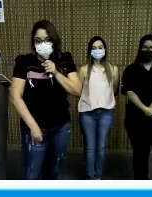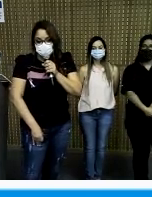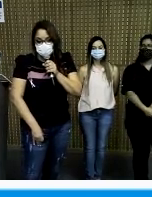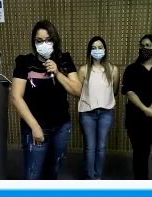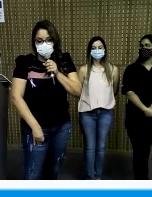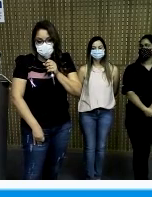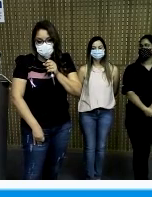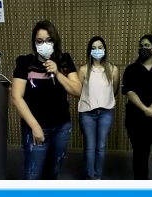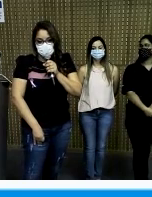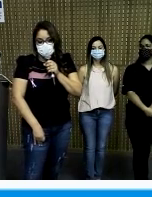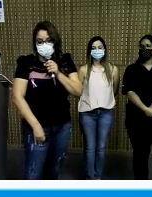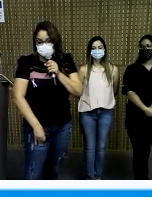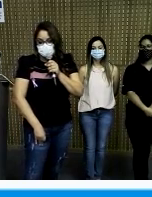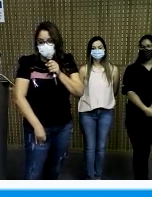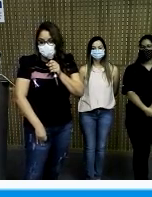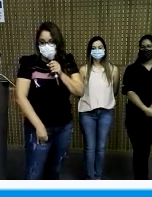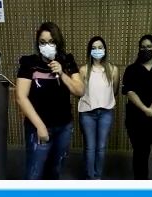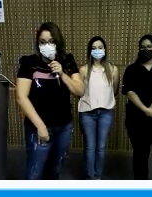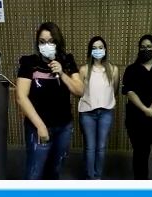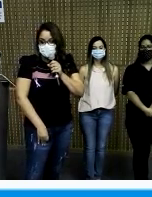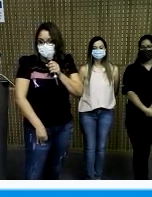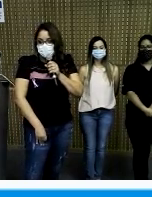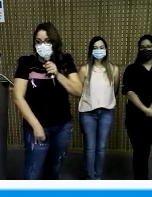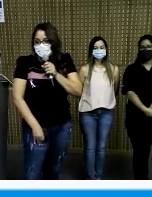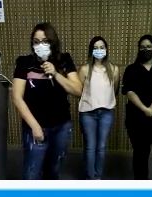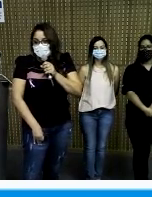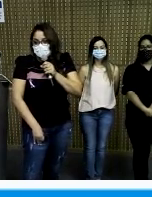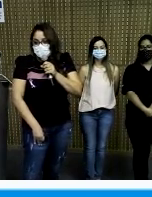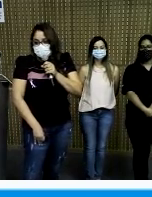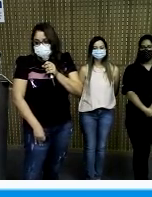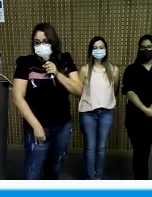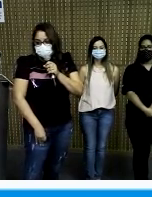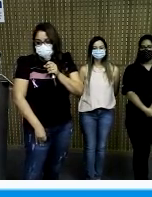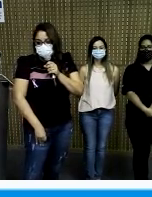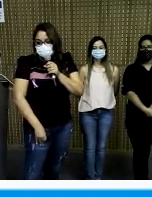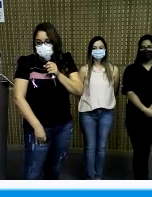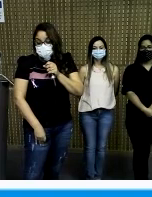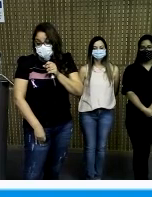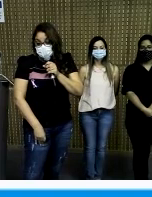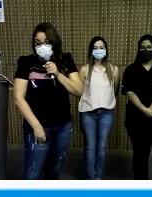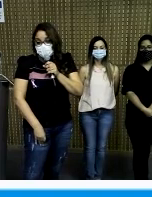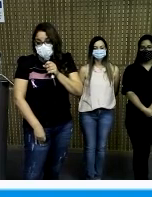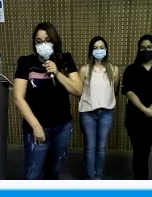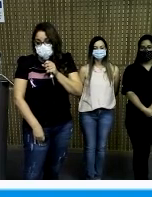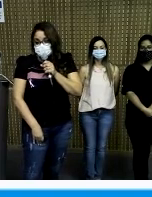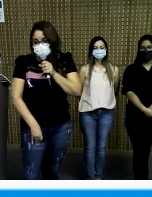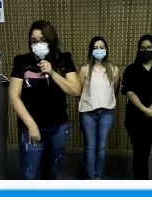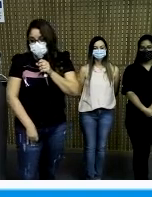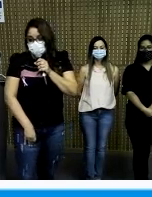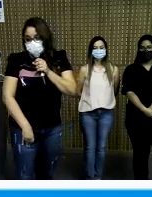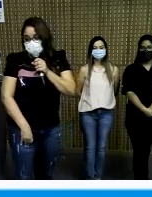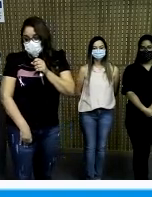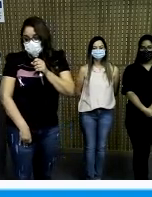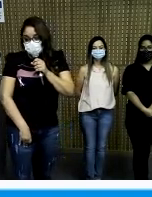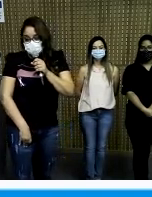com a realização de exames para sífilis e HIV, né? No caso, desculpa, de